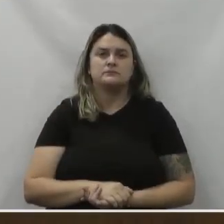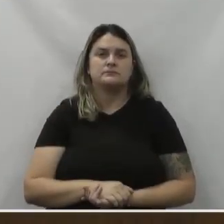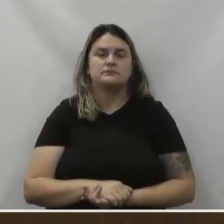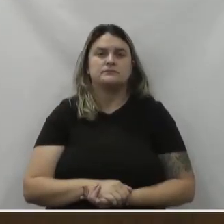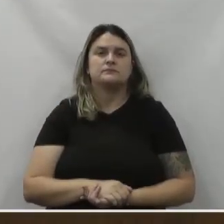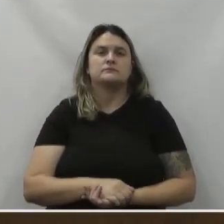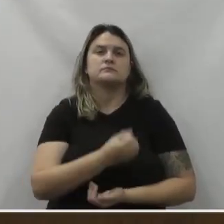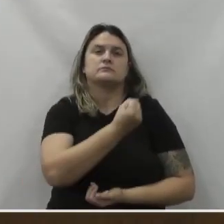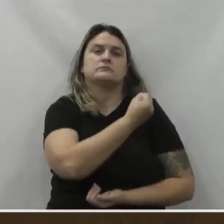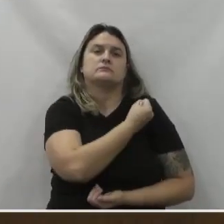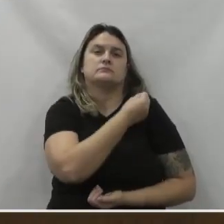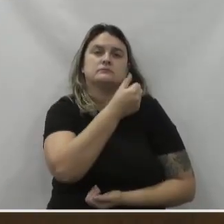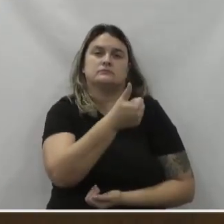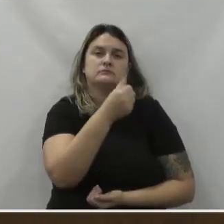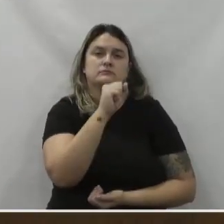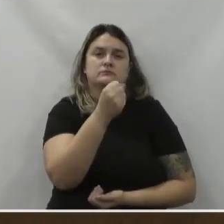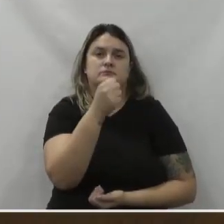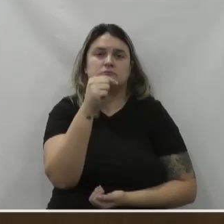Indicação número